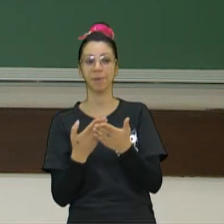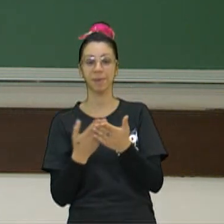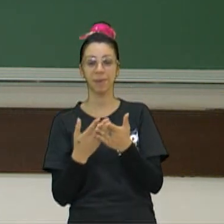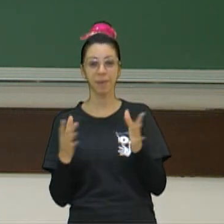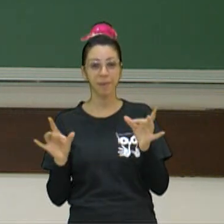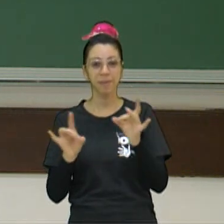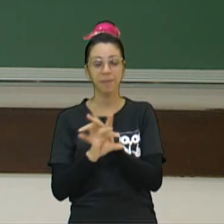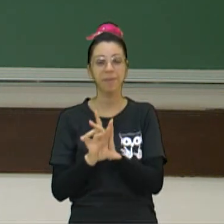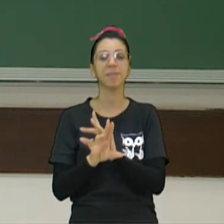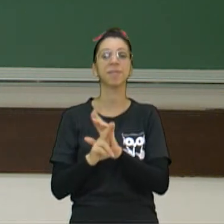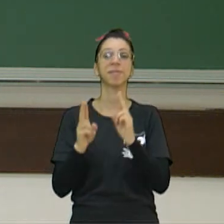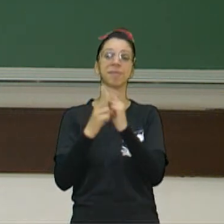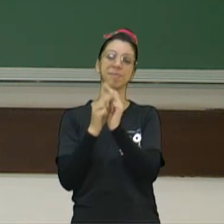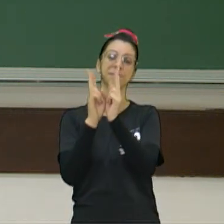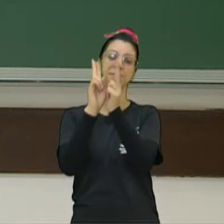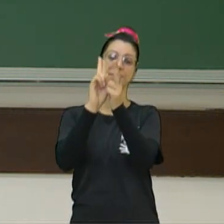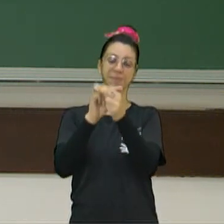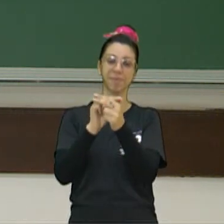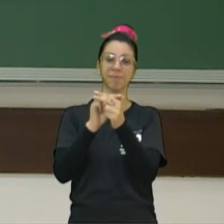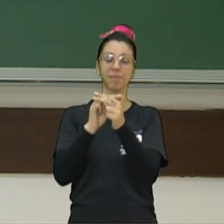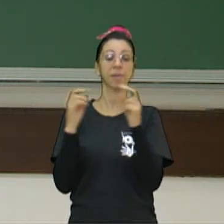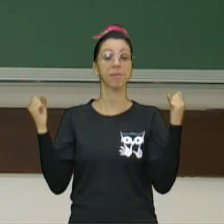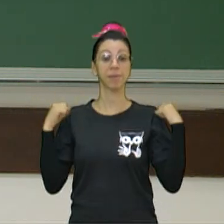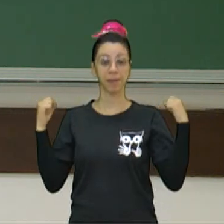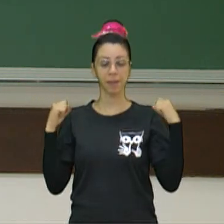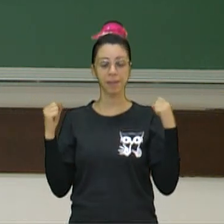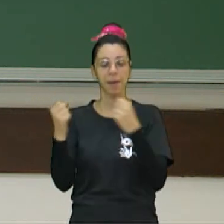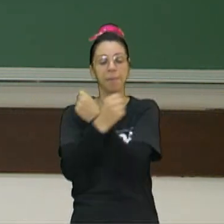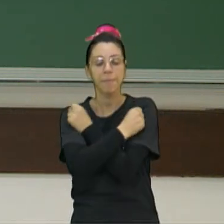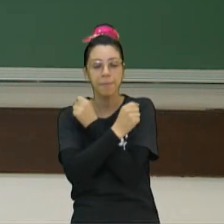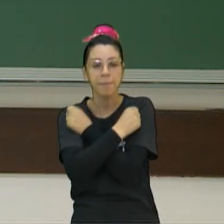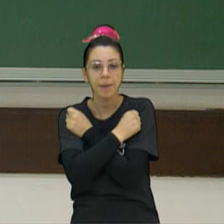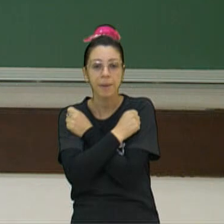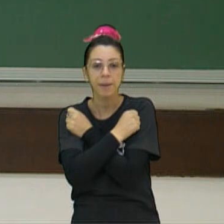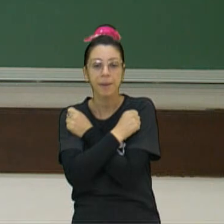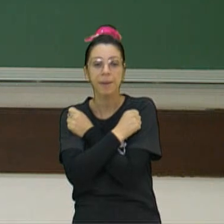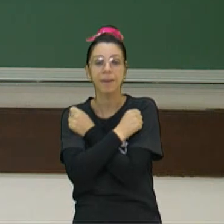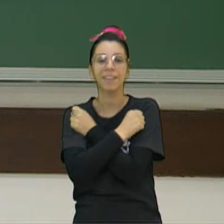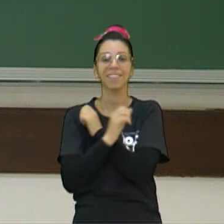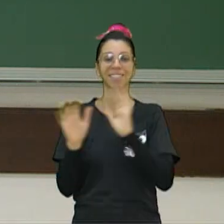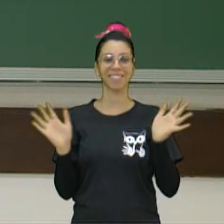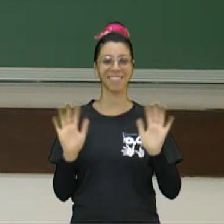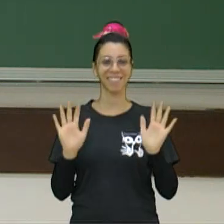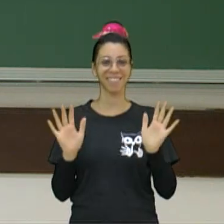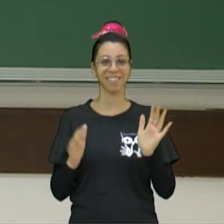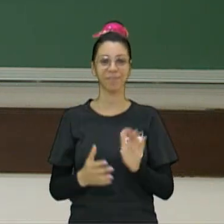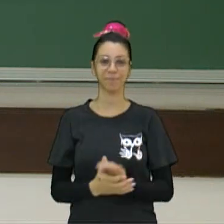fechando o método das ginásticas. Grande abraço a todos e Date Bayo!